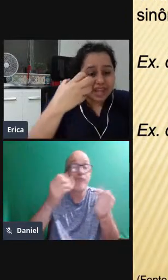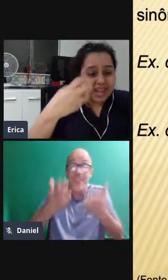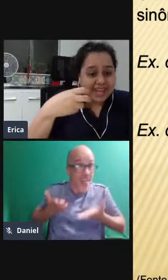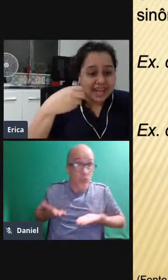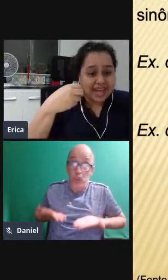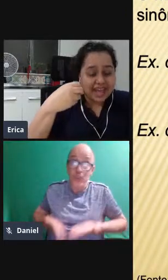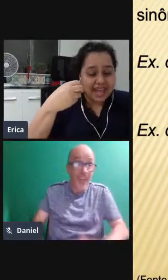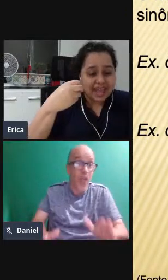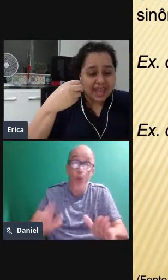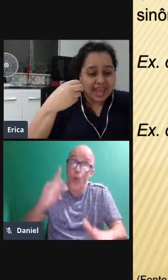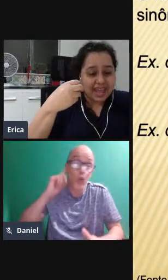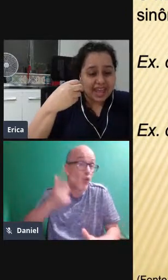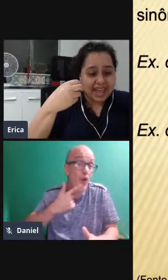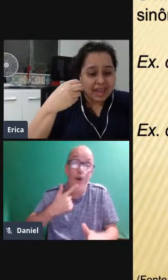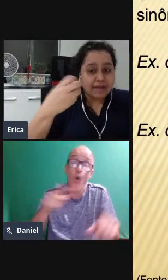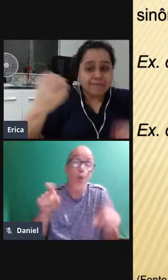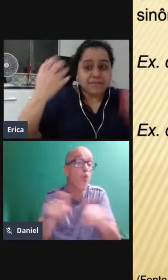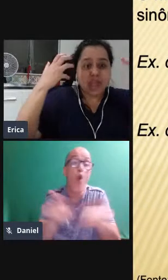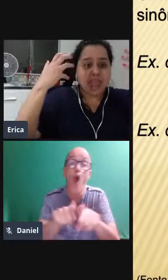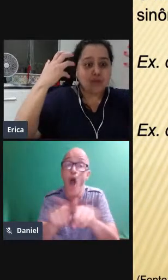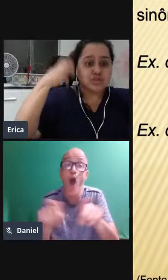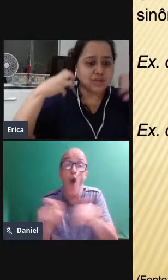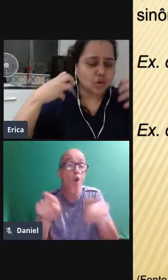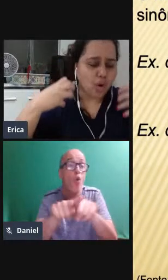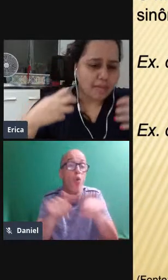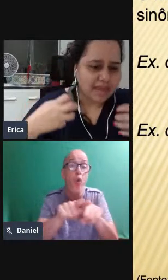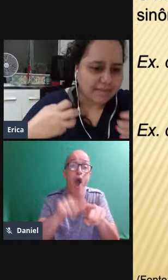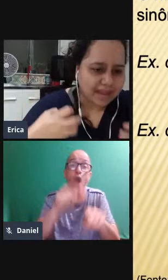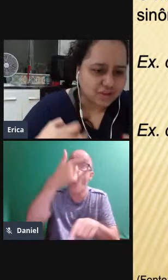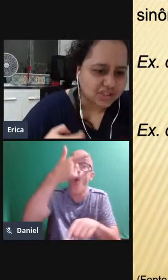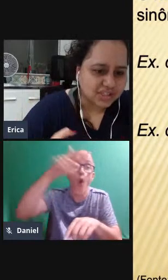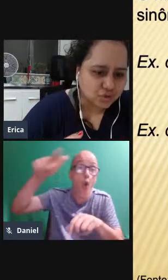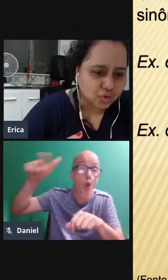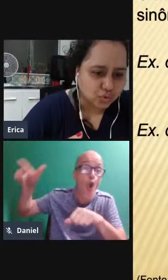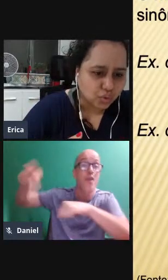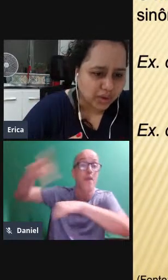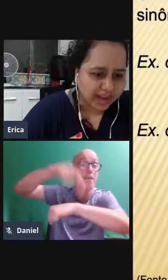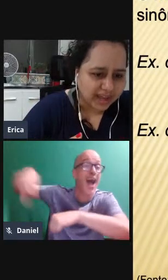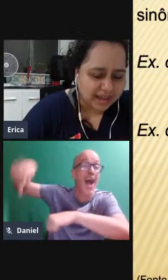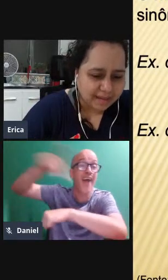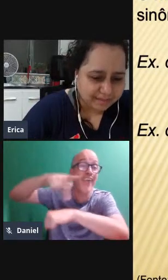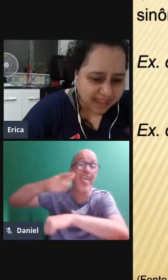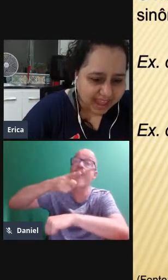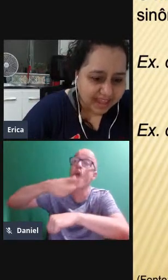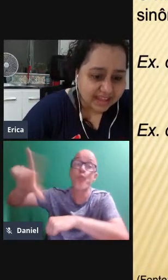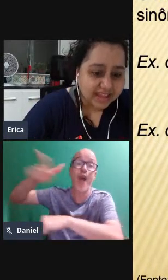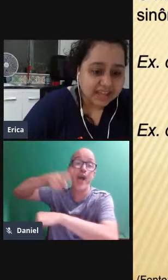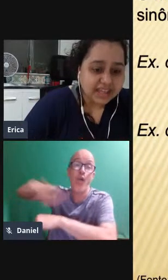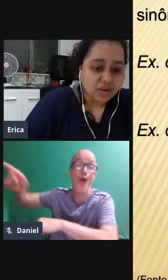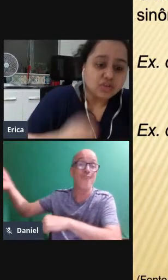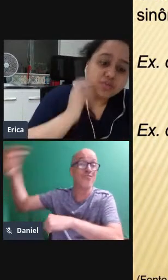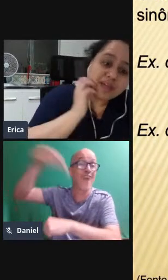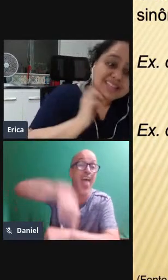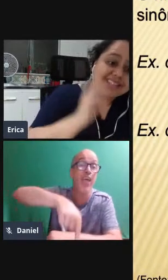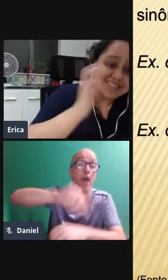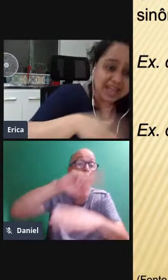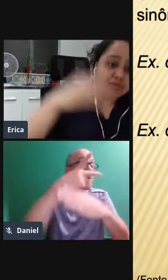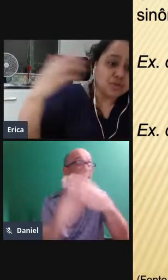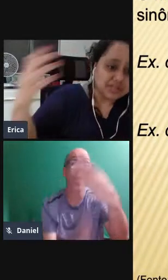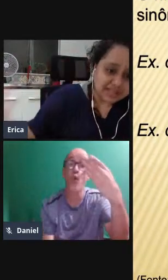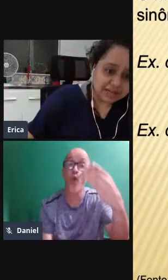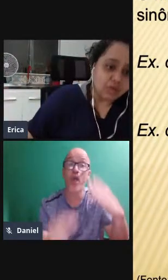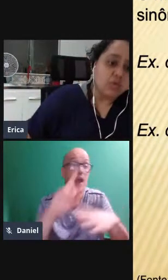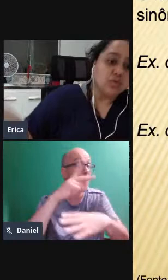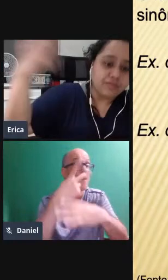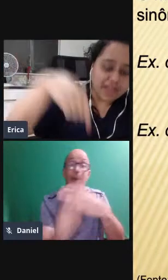que eu tenha é o jeito como a minha mente se estrutura, né? Em outros países